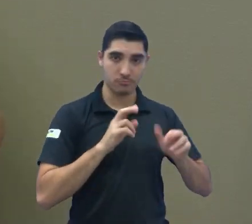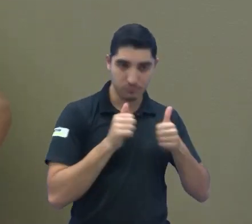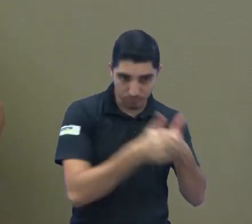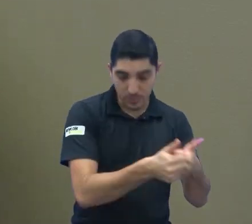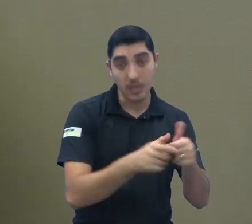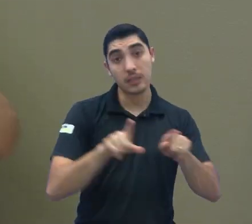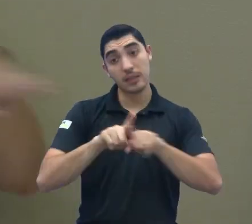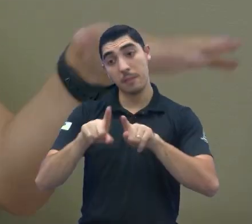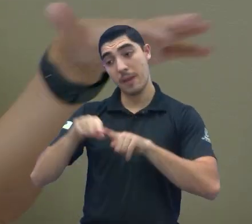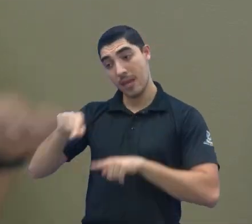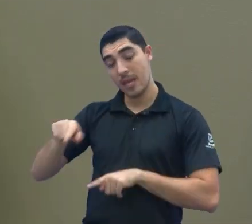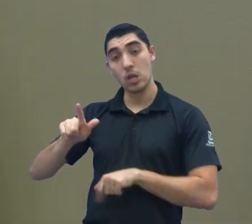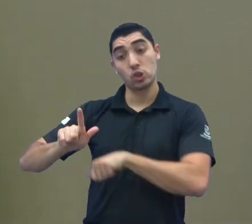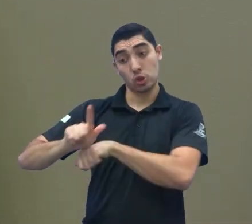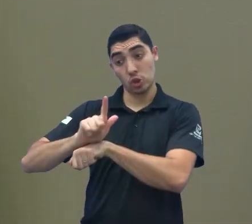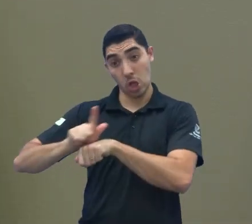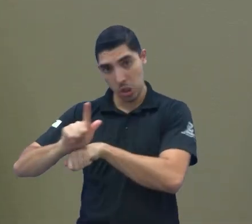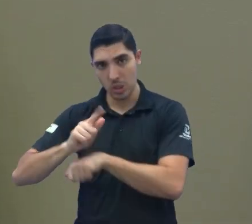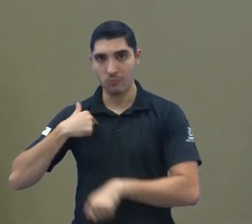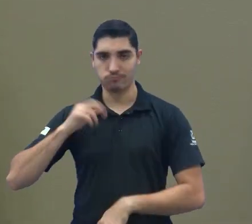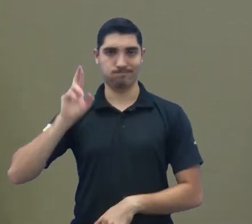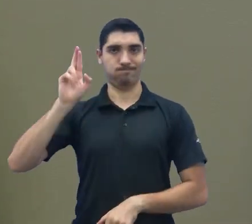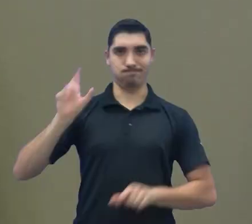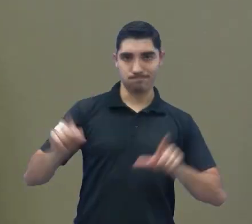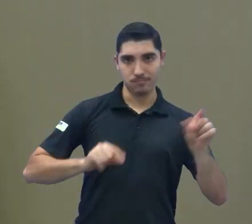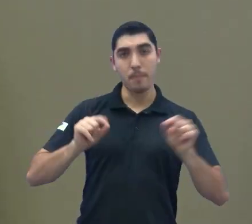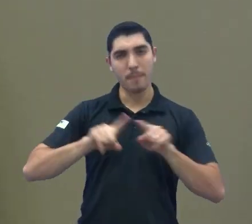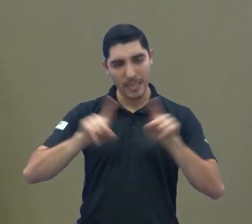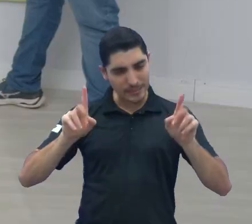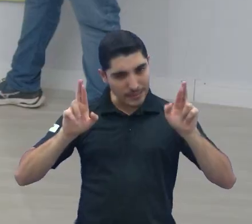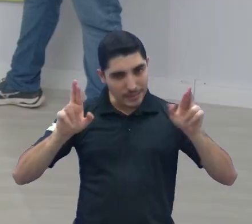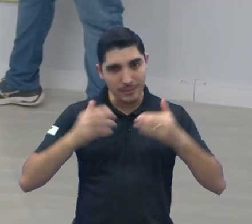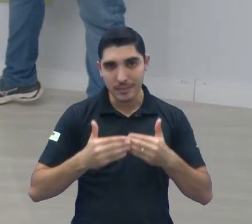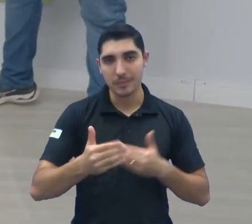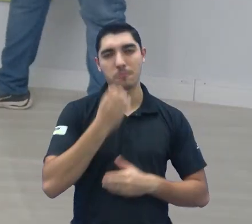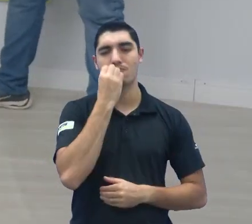ser uma temporada de muito basquete para todo mundo. Não tenho dúvida. Obrigado, Ana.